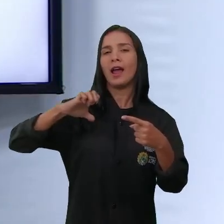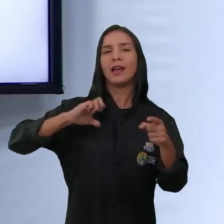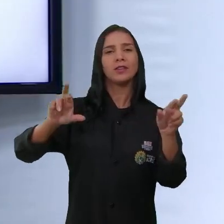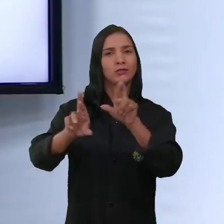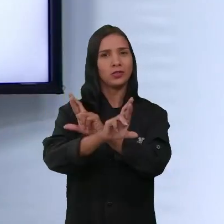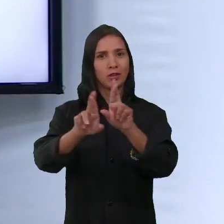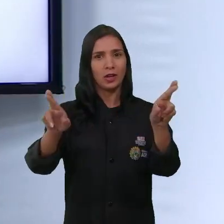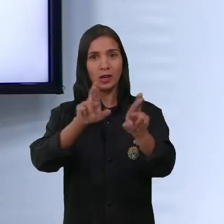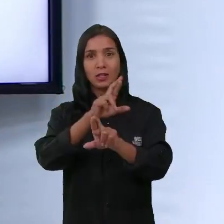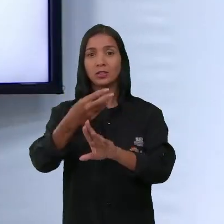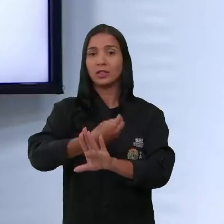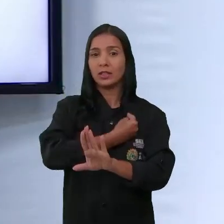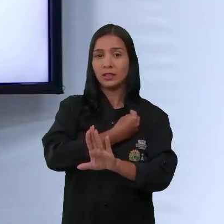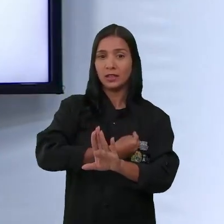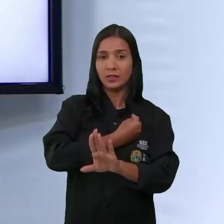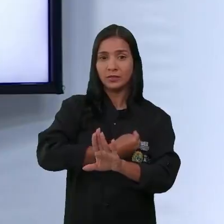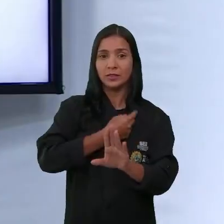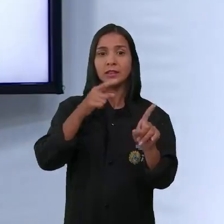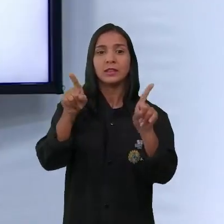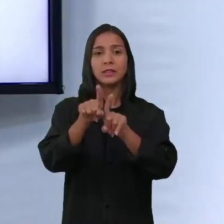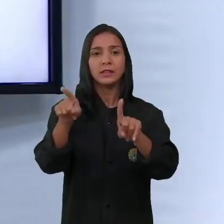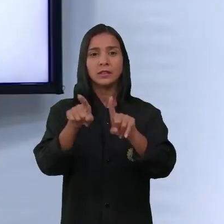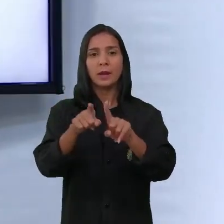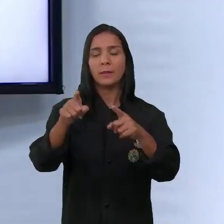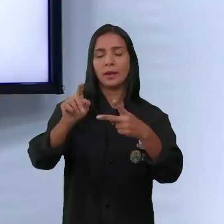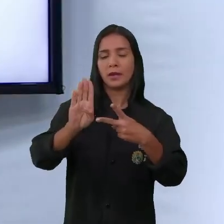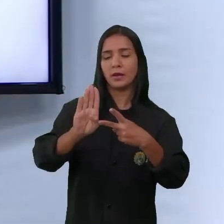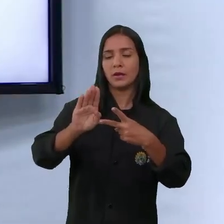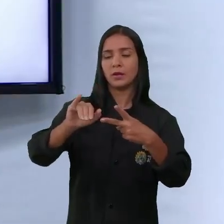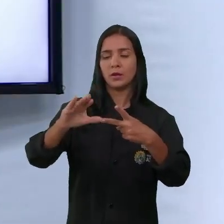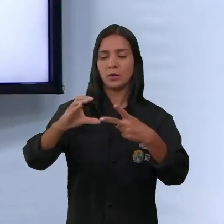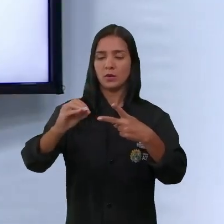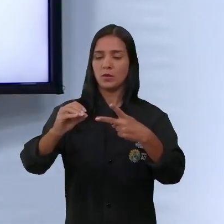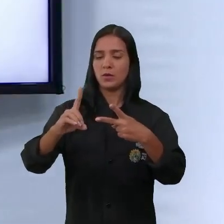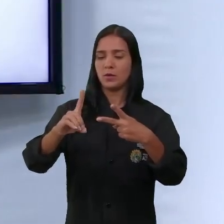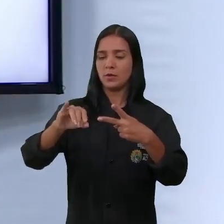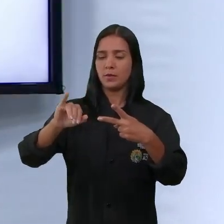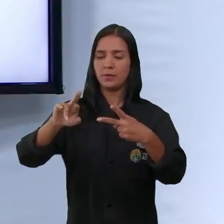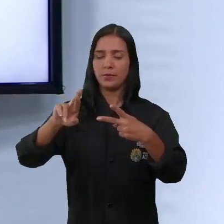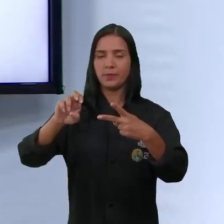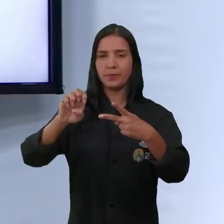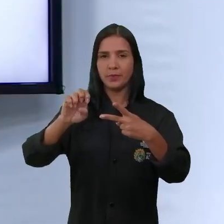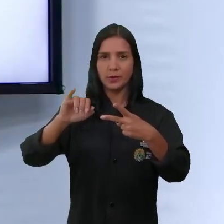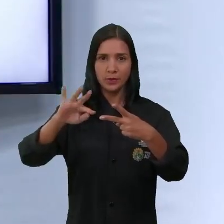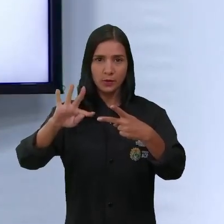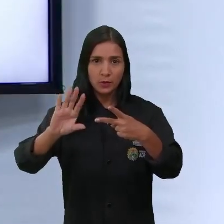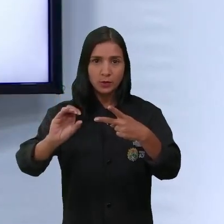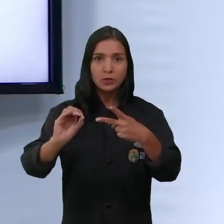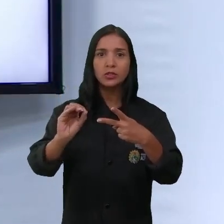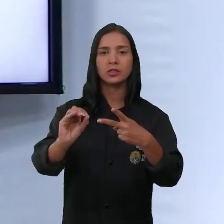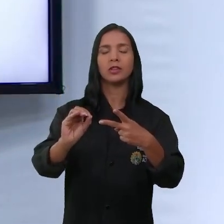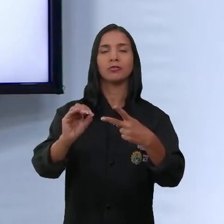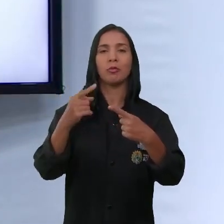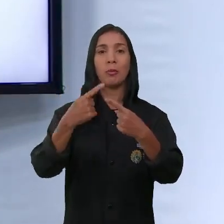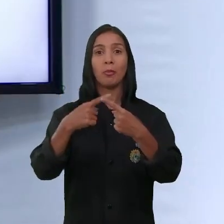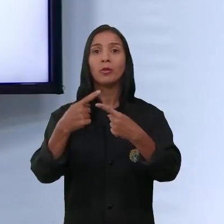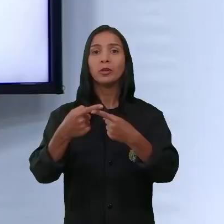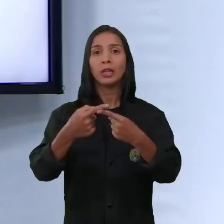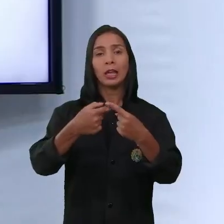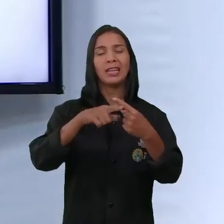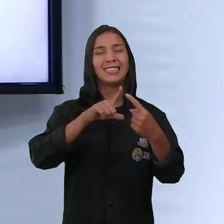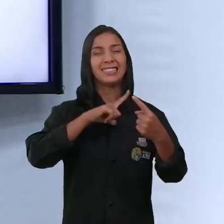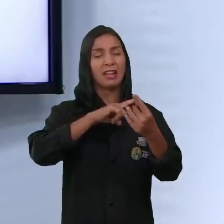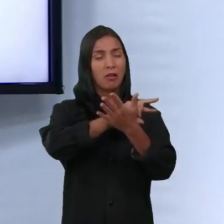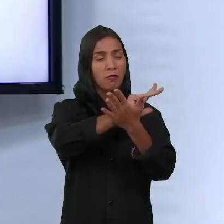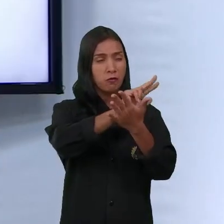do biodireito, ou seja, juridicamente falando, diante de todas as normas existentes